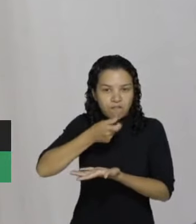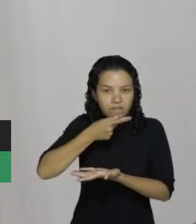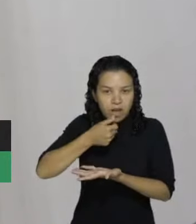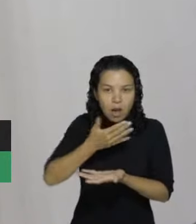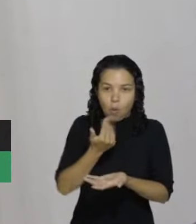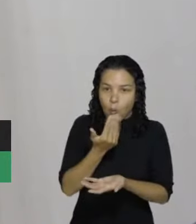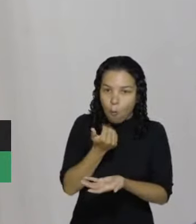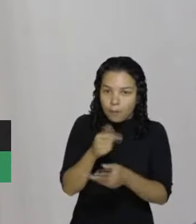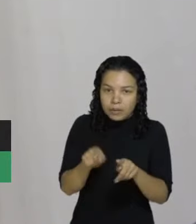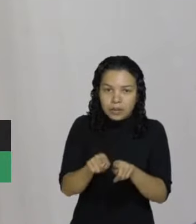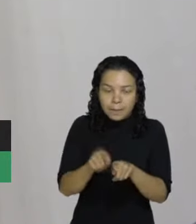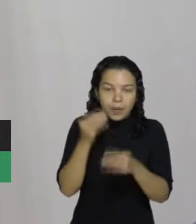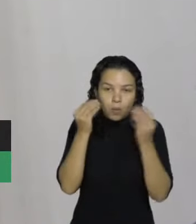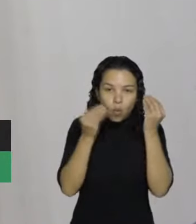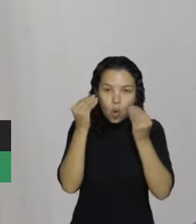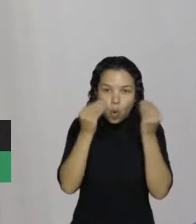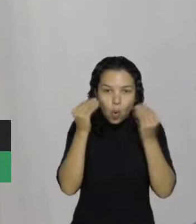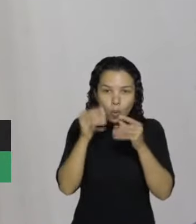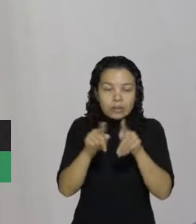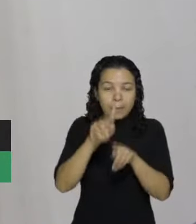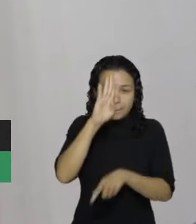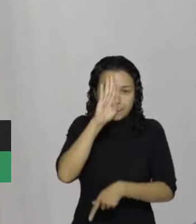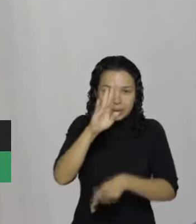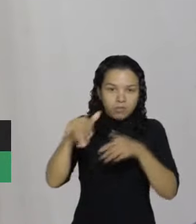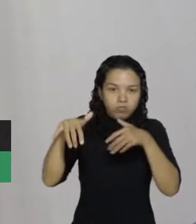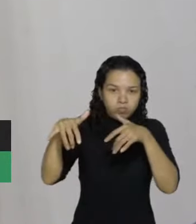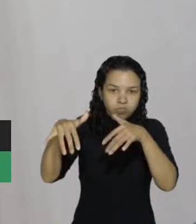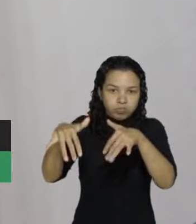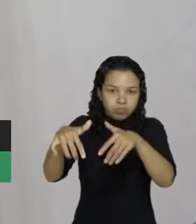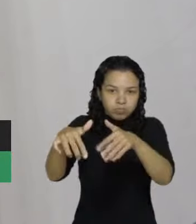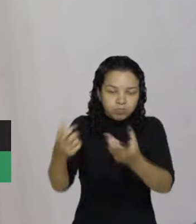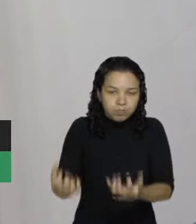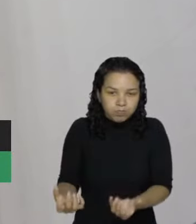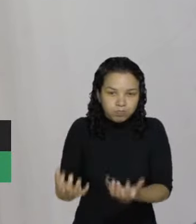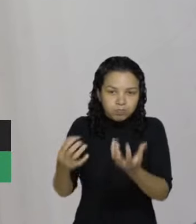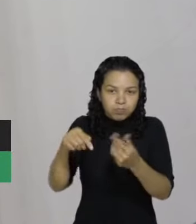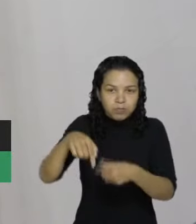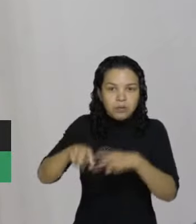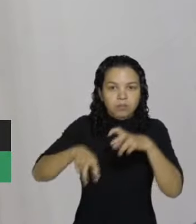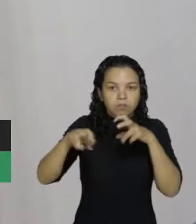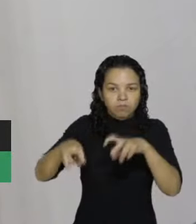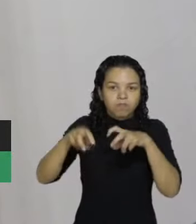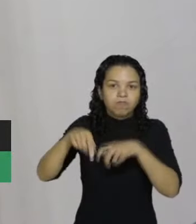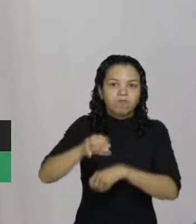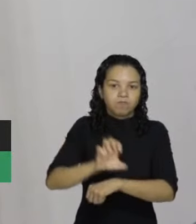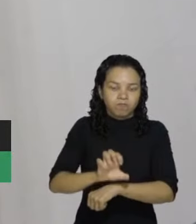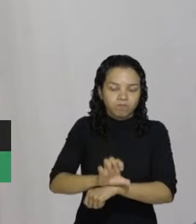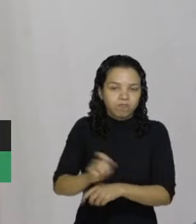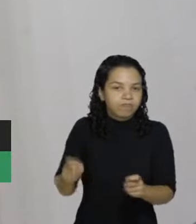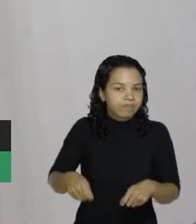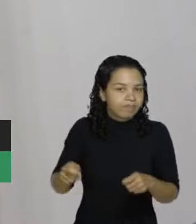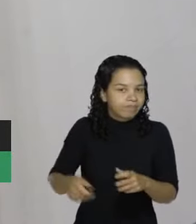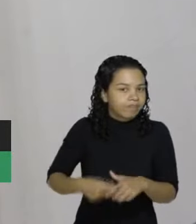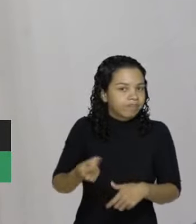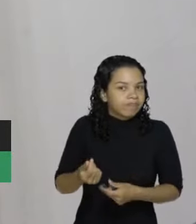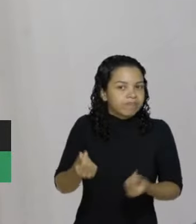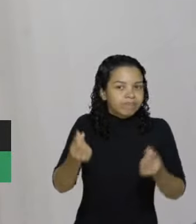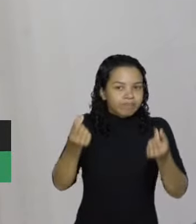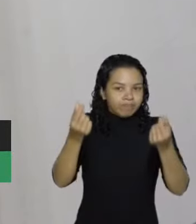cosmética e, principalmente, fertilizante para o nosso a nossa agroindústria do estado, com espetacular rendimento. Elas